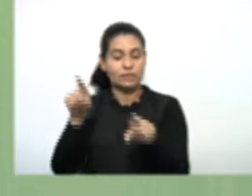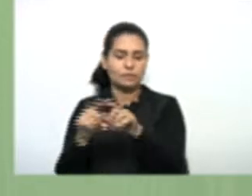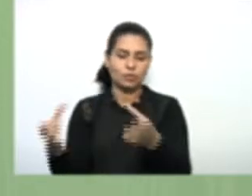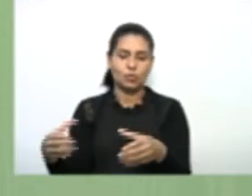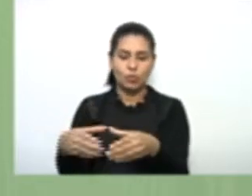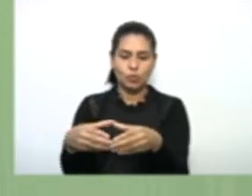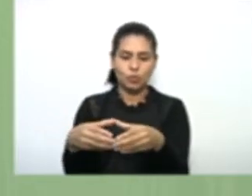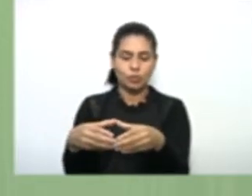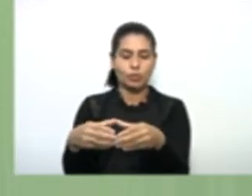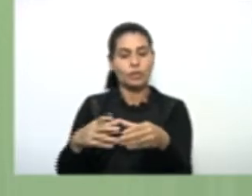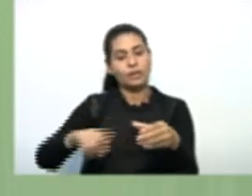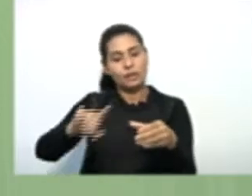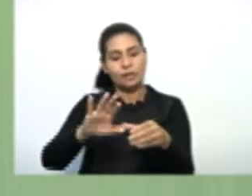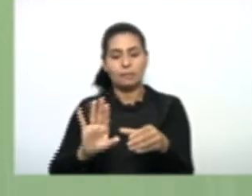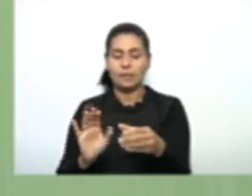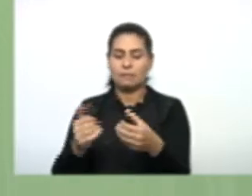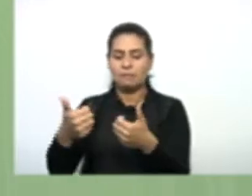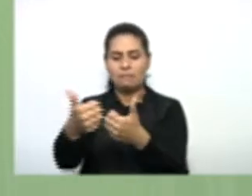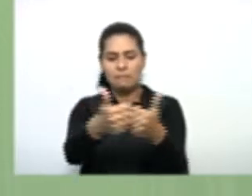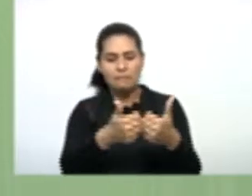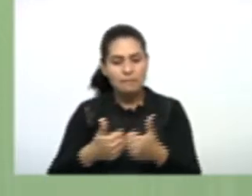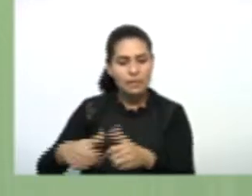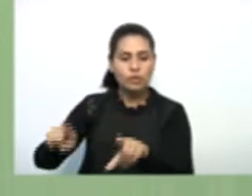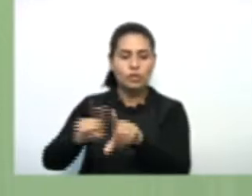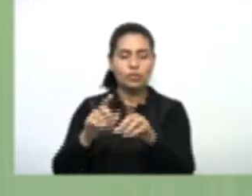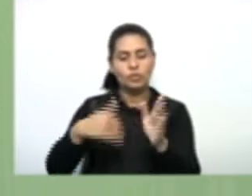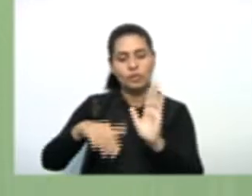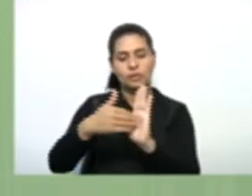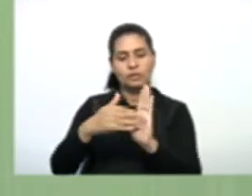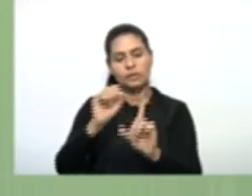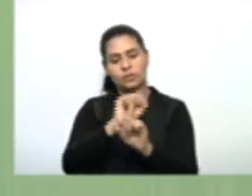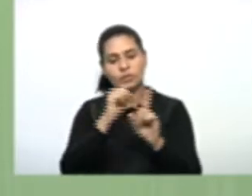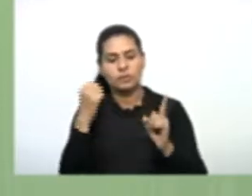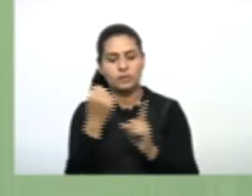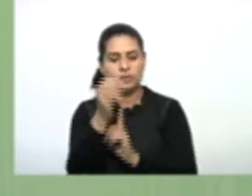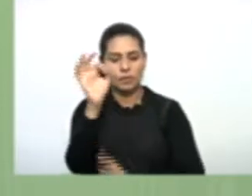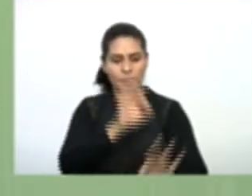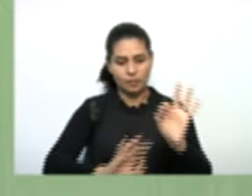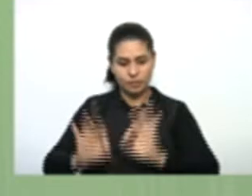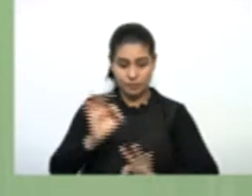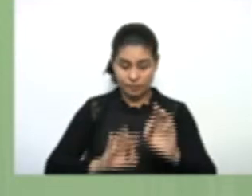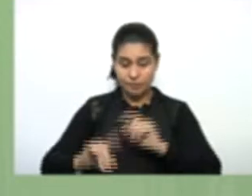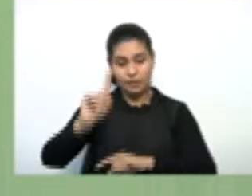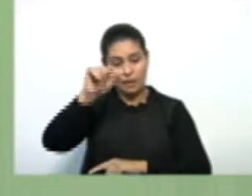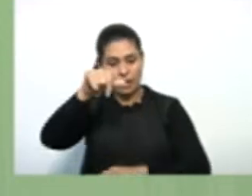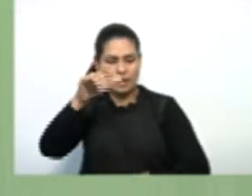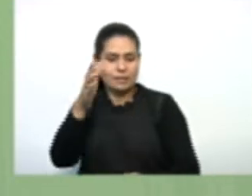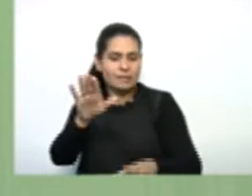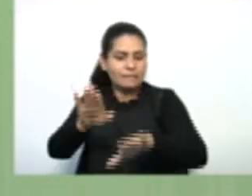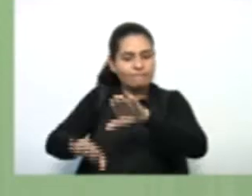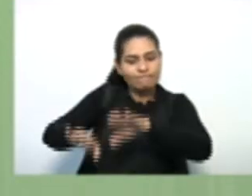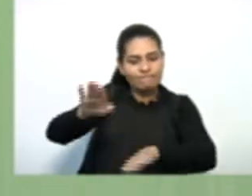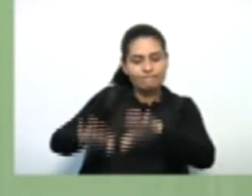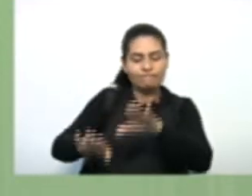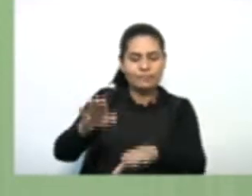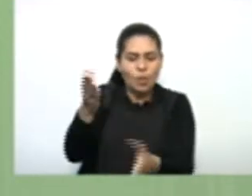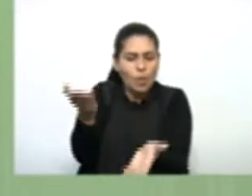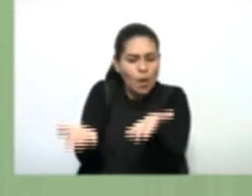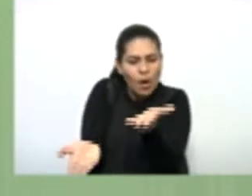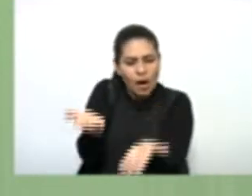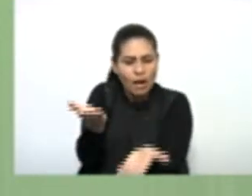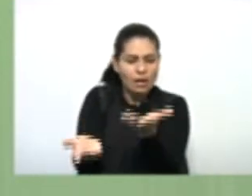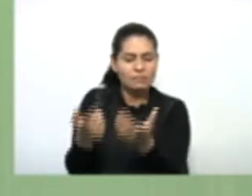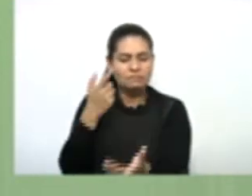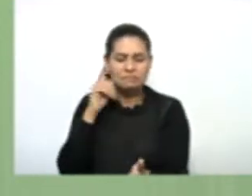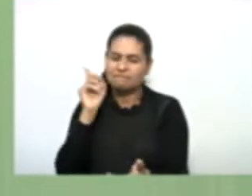coletiva, em paralelo aos resultados econômicos e sociais da organização. Esse equilíbrio dinâmico é um desafio